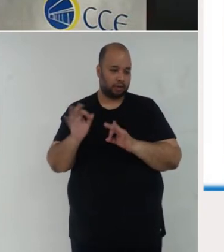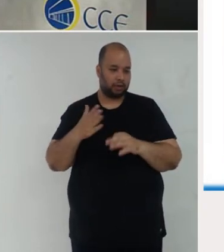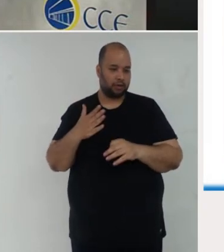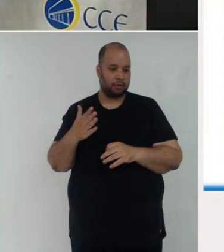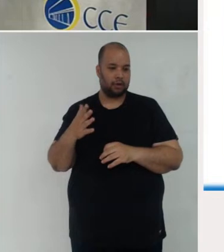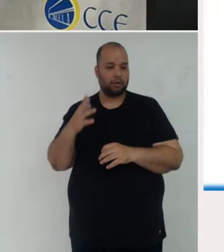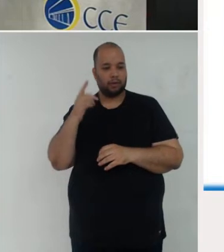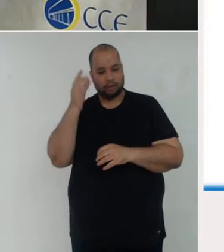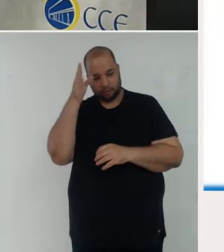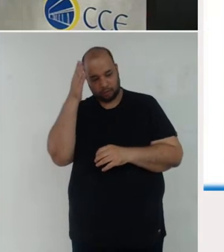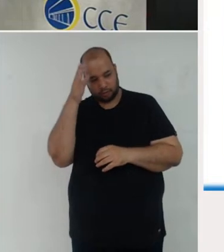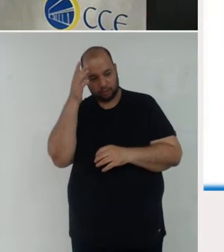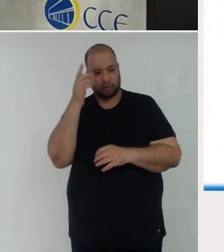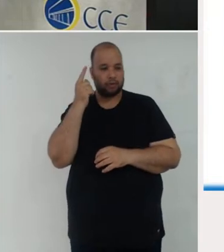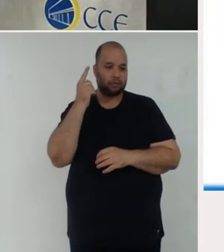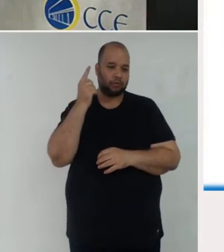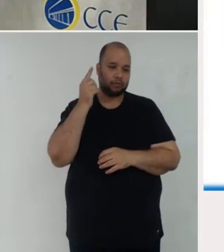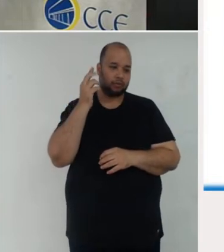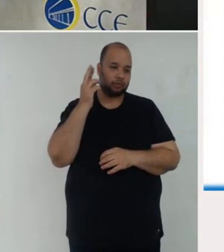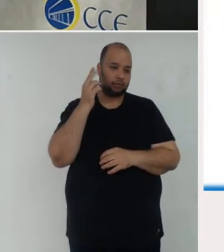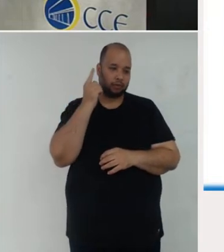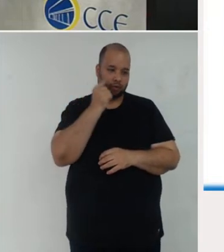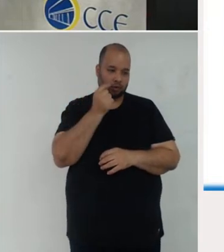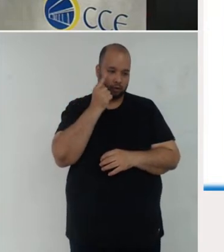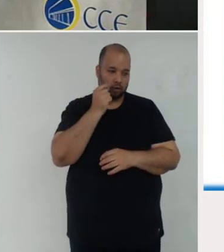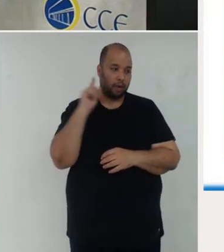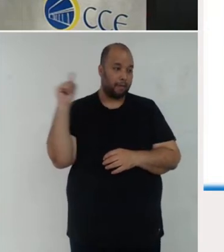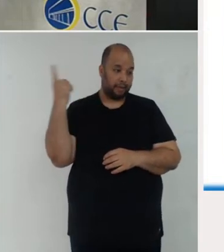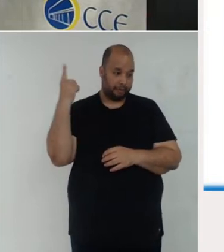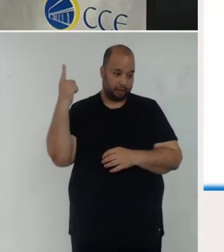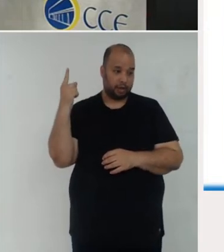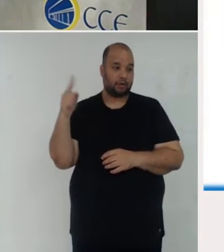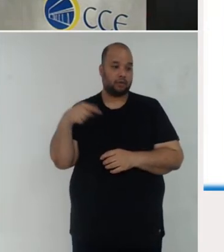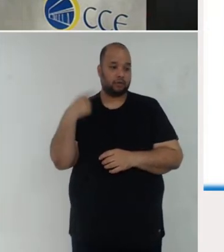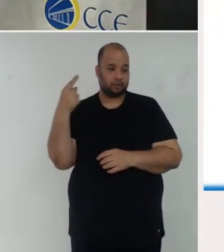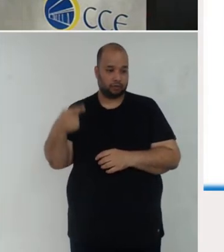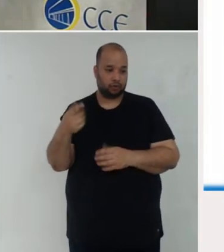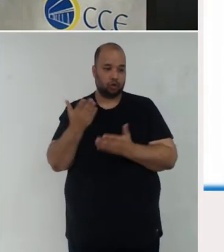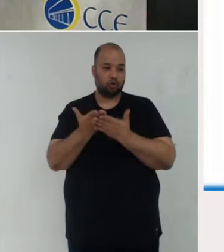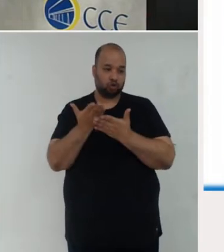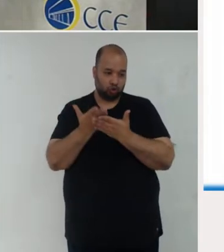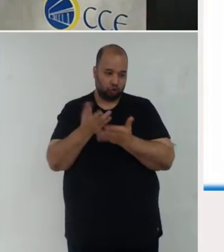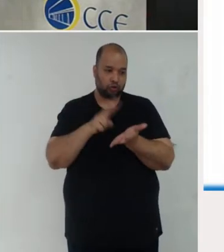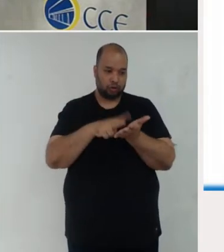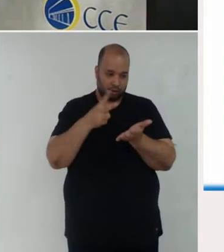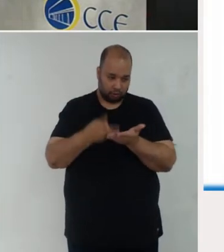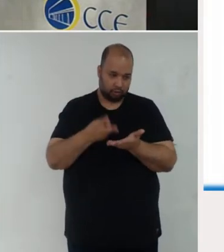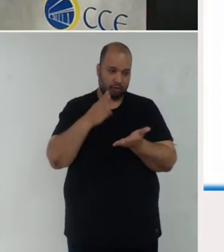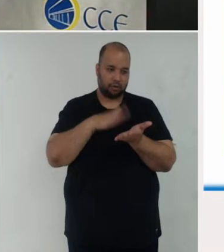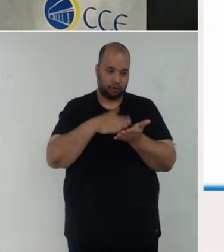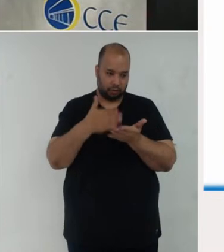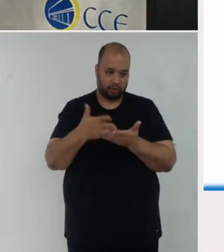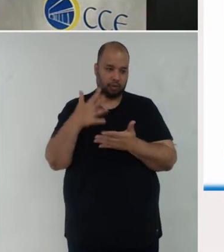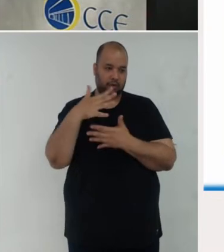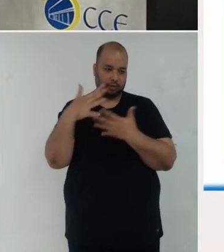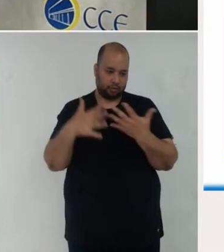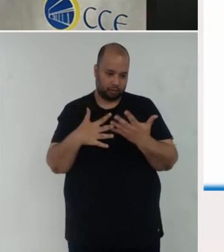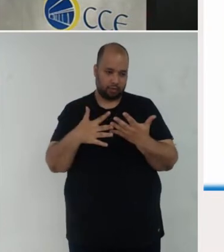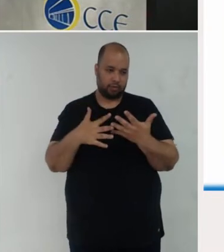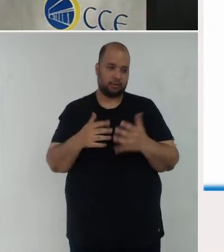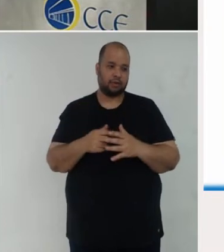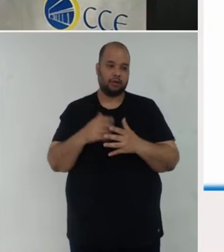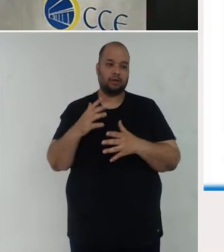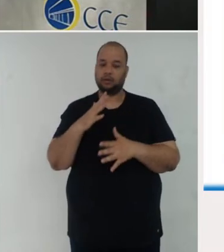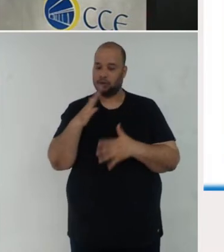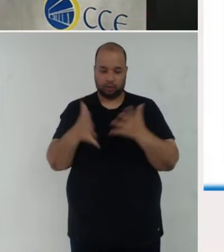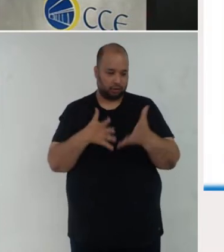professora Ronice, a Ronice organizou o primeiro, organizado por mim e pela Ronice, é Estudos da Tradução e da Interpretação de Línguas de Sinais. O que, que